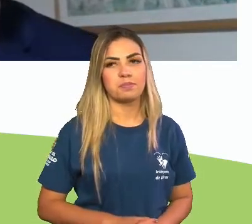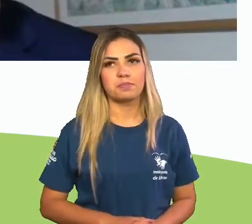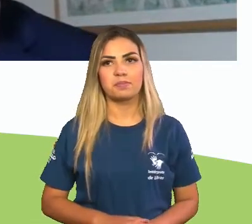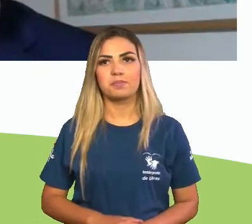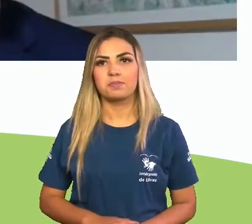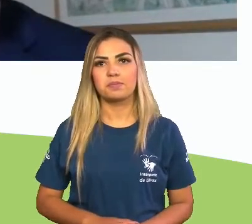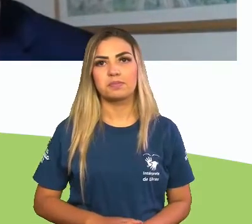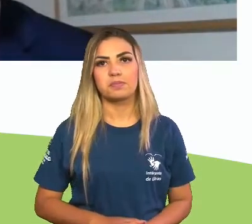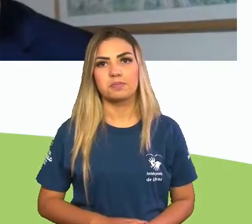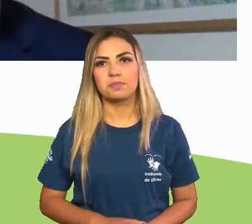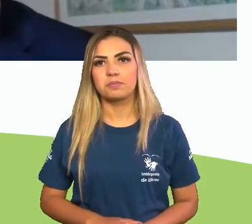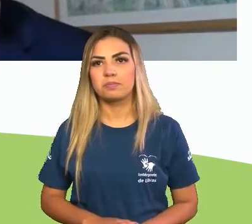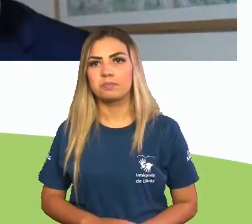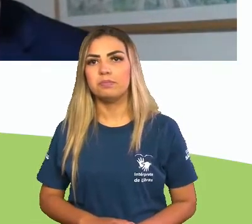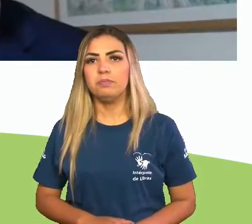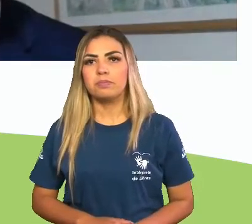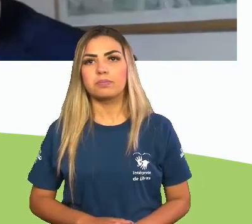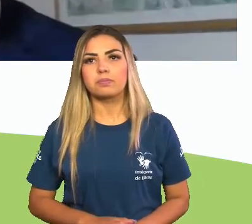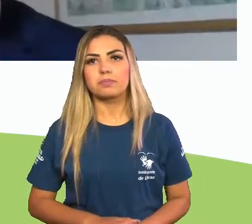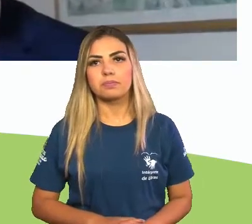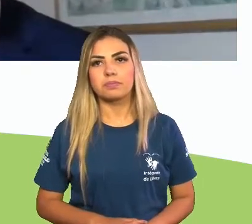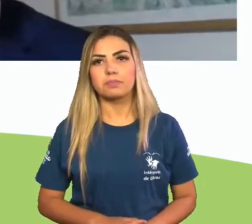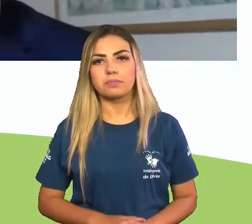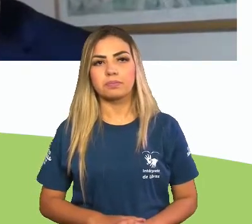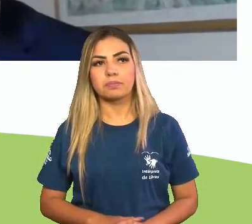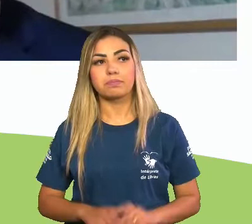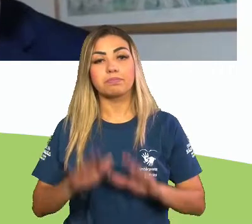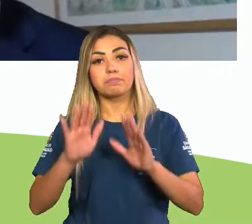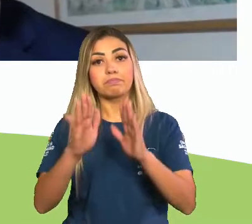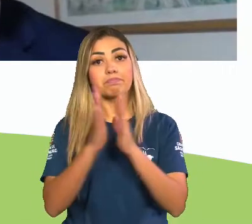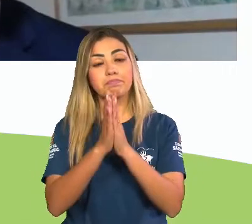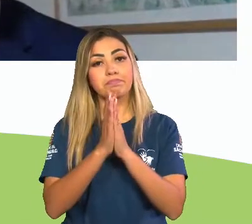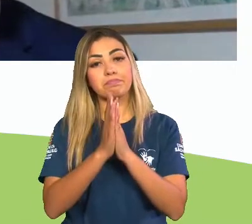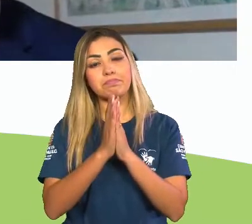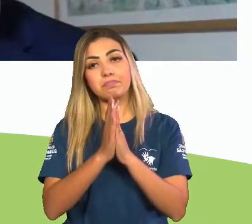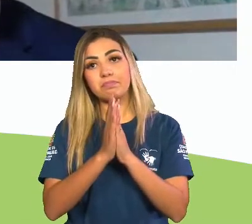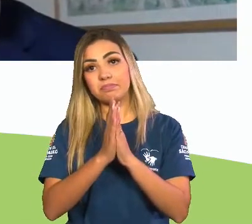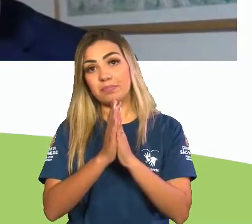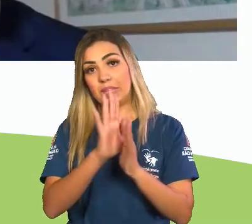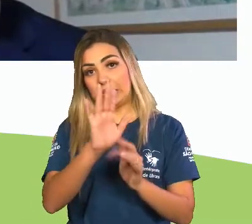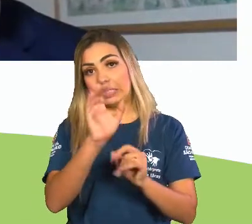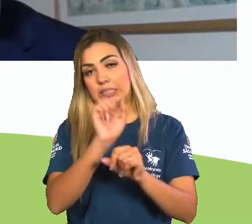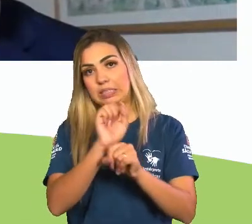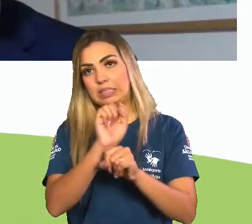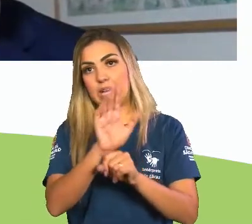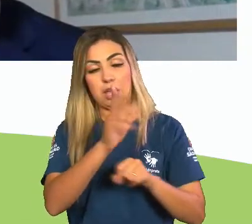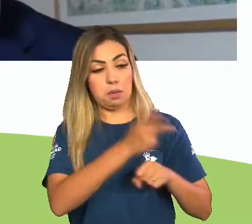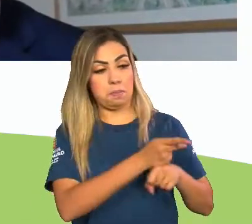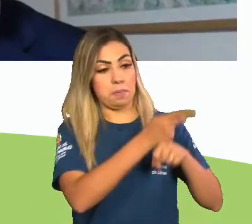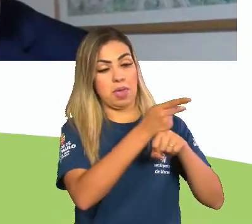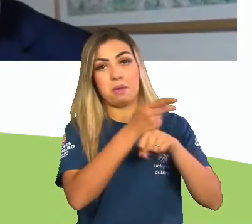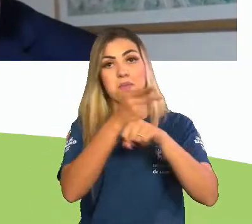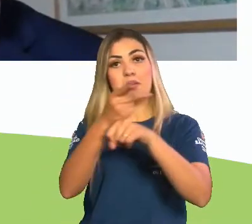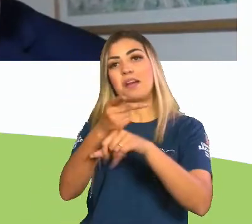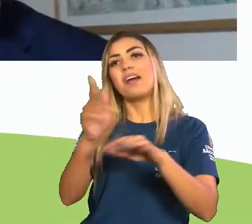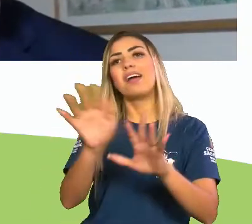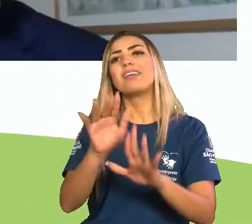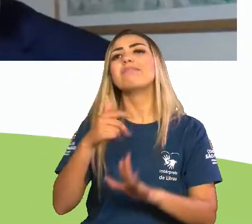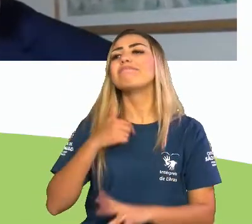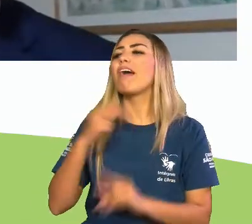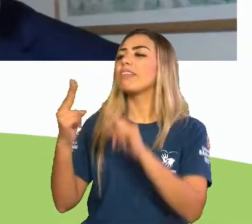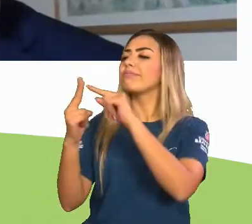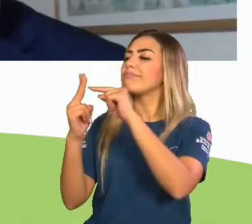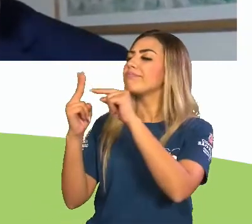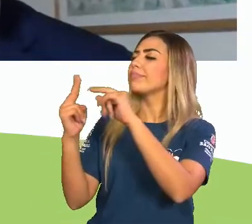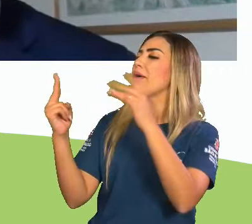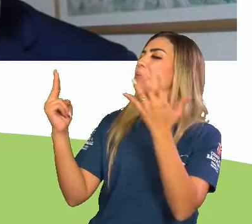Eu vou até pedir um minutinho só, antes da gente chamar aqui a pessoa que vai trazer o prêmio, que eu queria dar os parabéns à